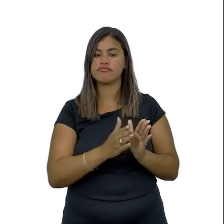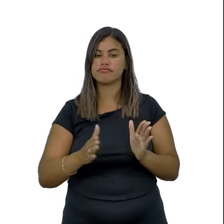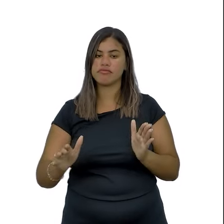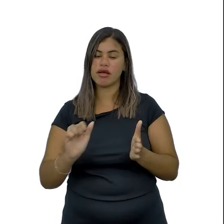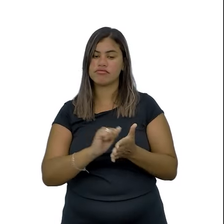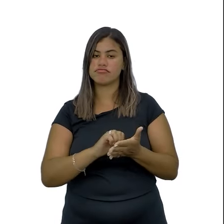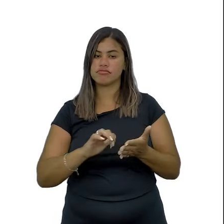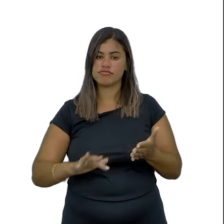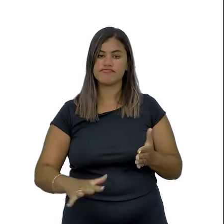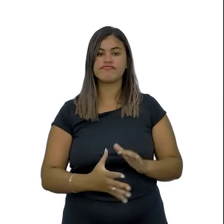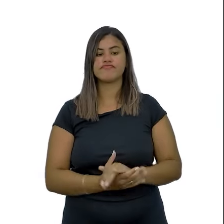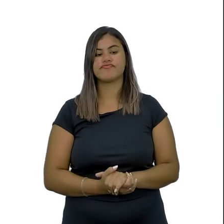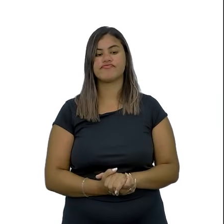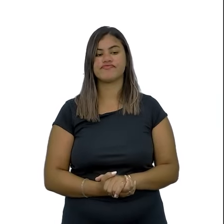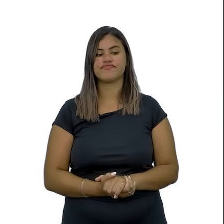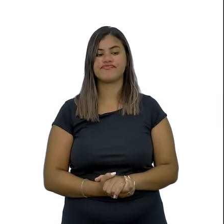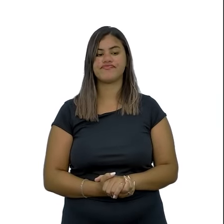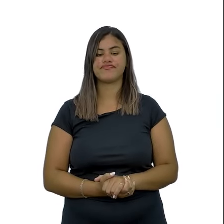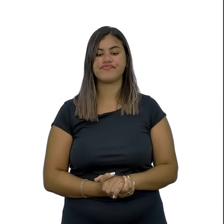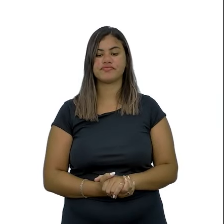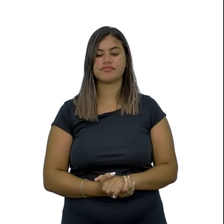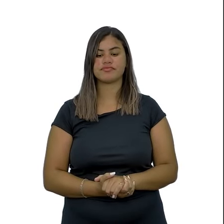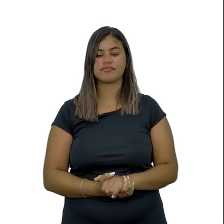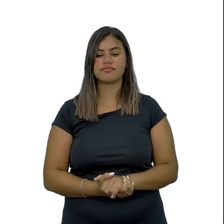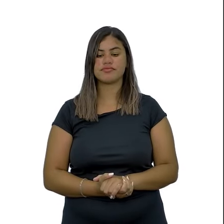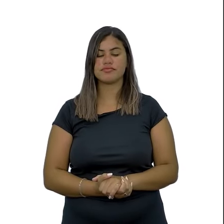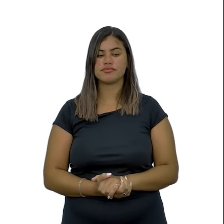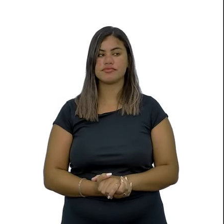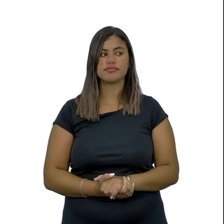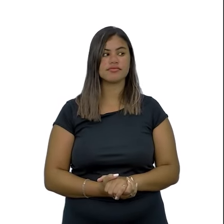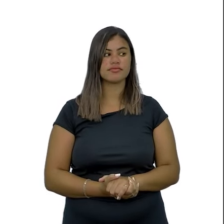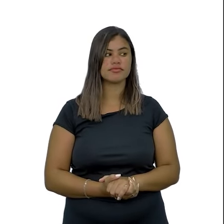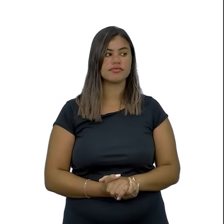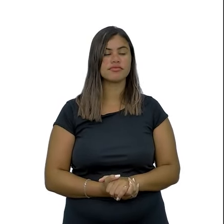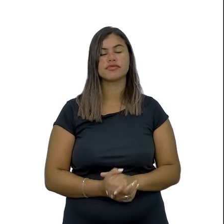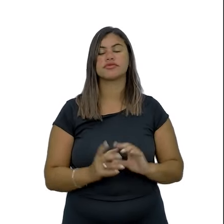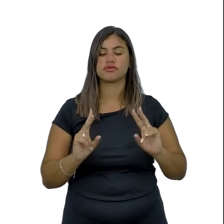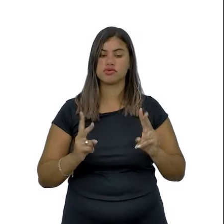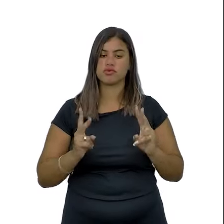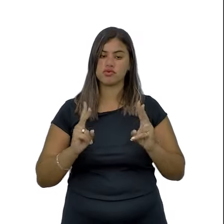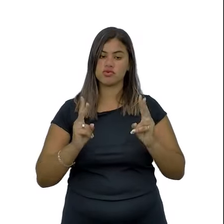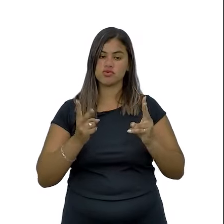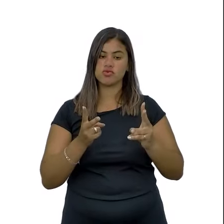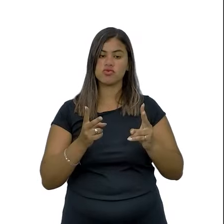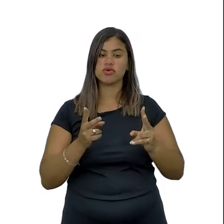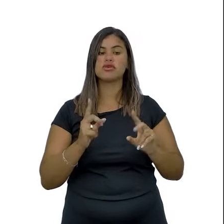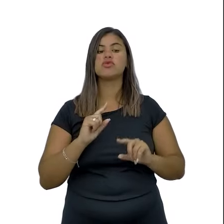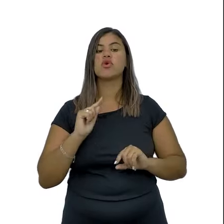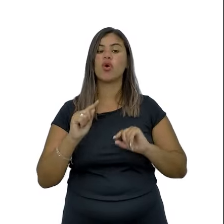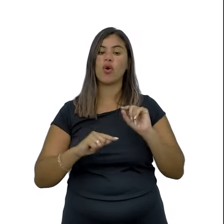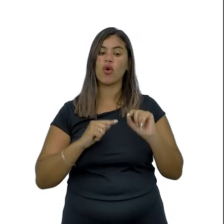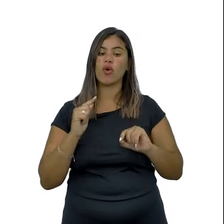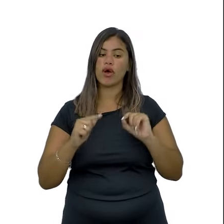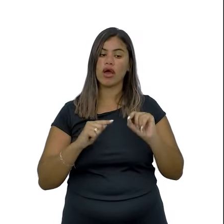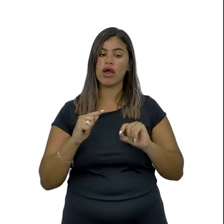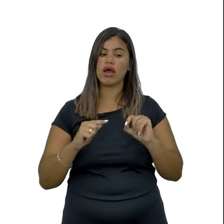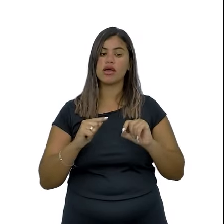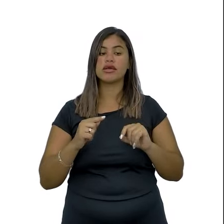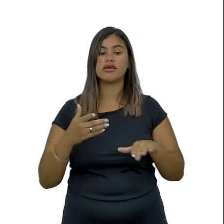das atividades. E continuando, levantamos também o acesso